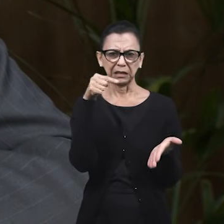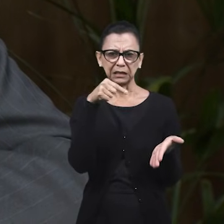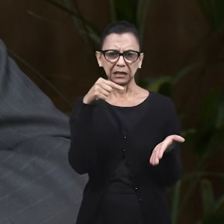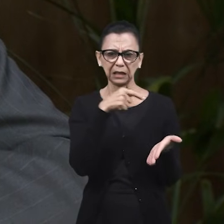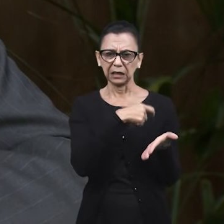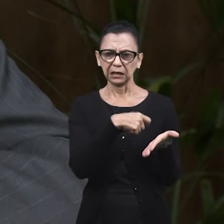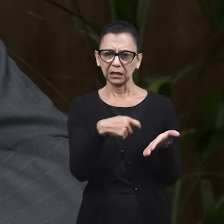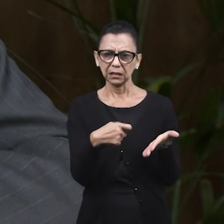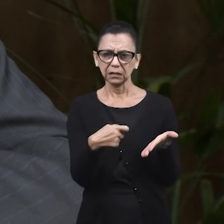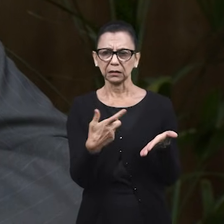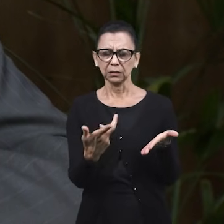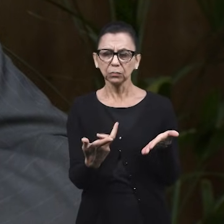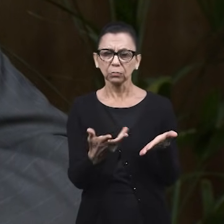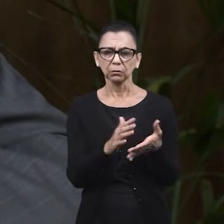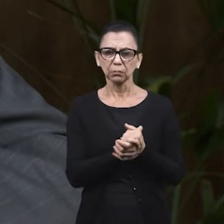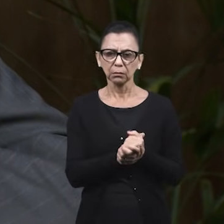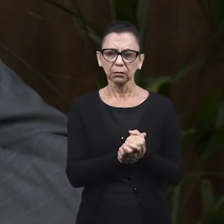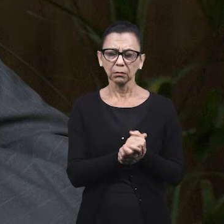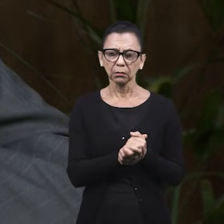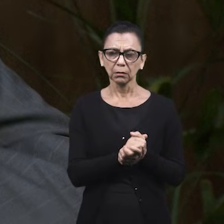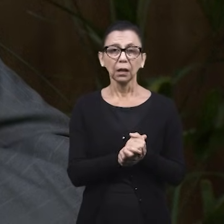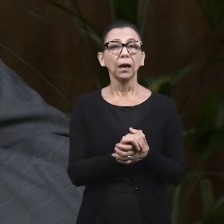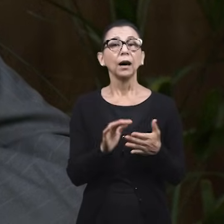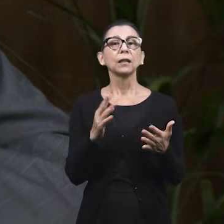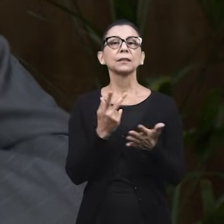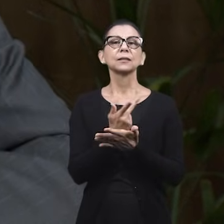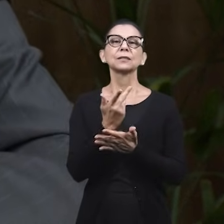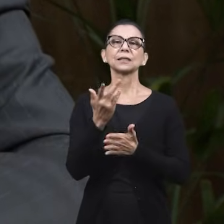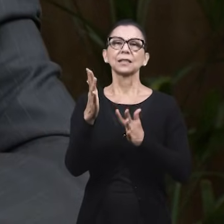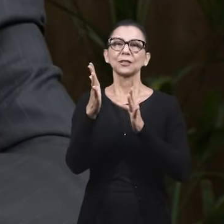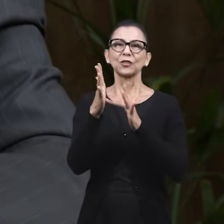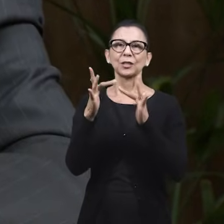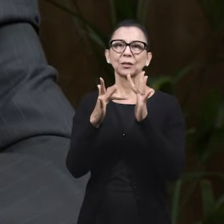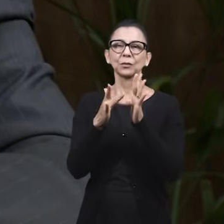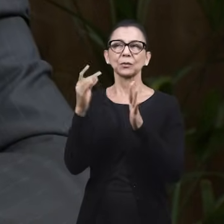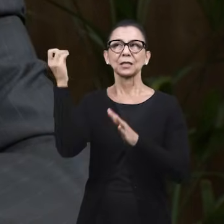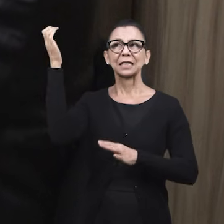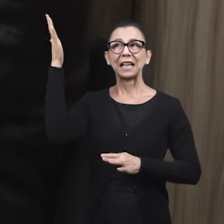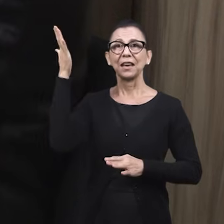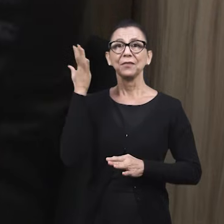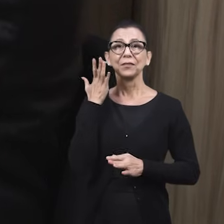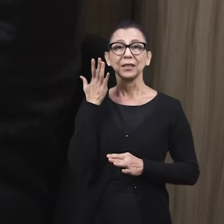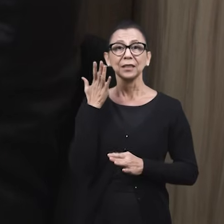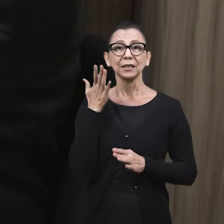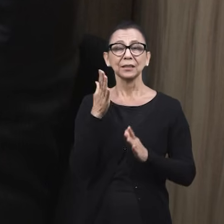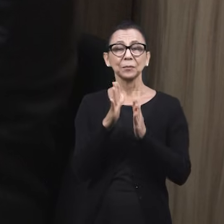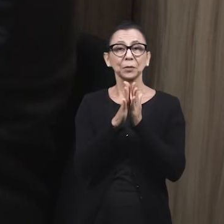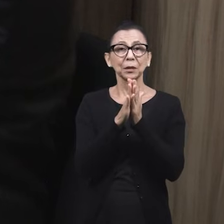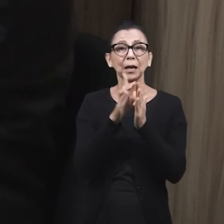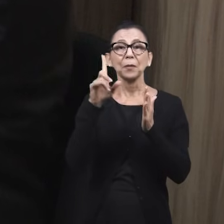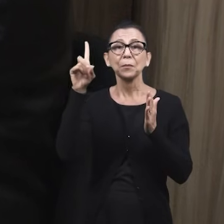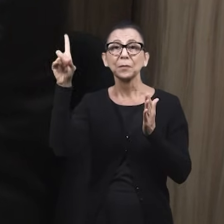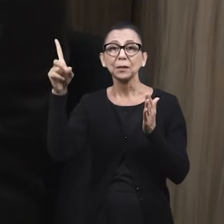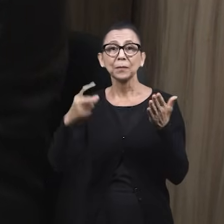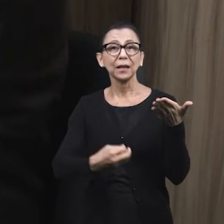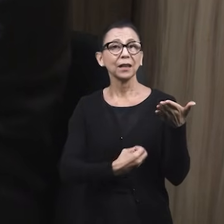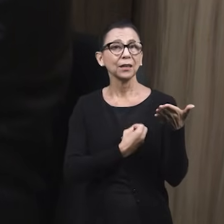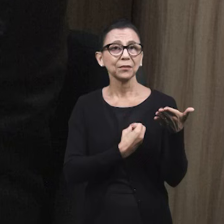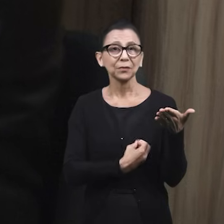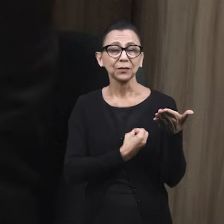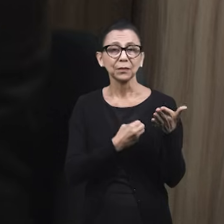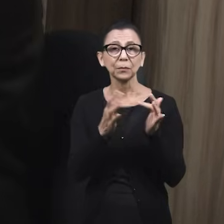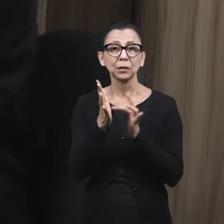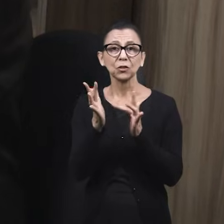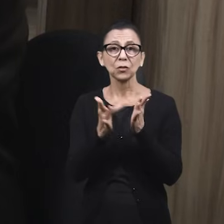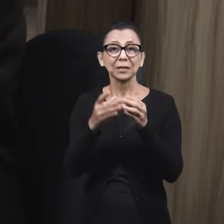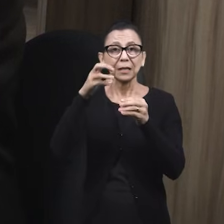Jesus, que é o Verbo, ele se revelou a você. Porque ele é a palavra viva. Ele é a palavra que fala